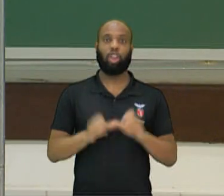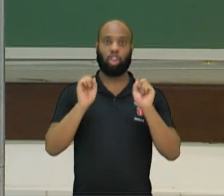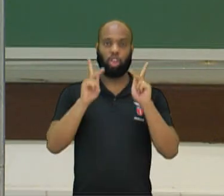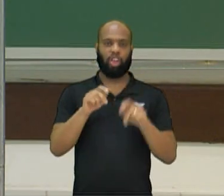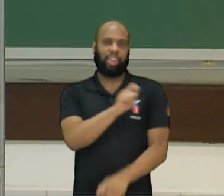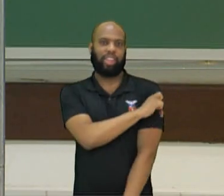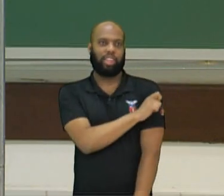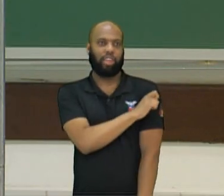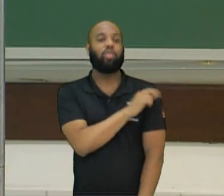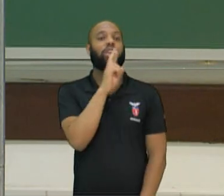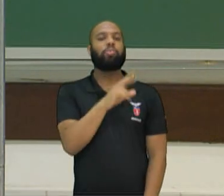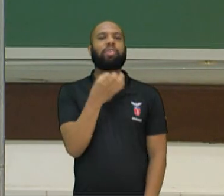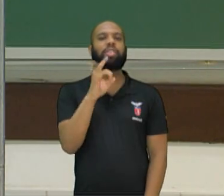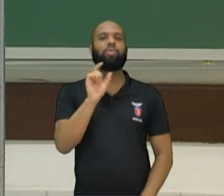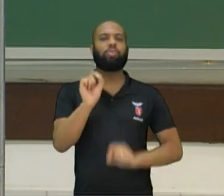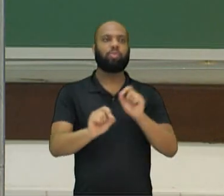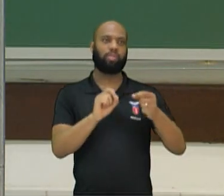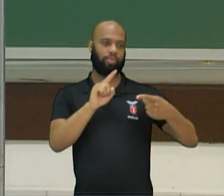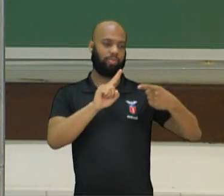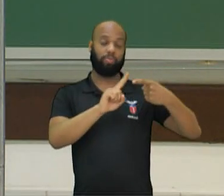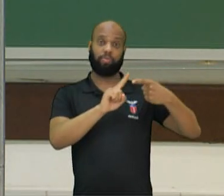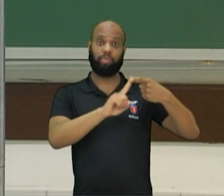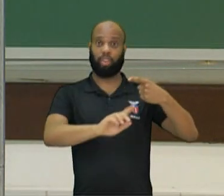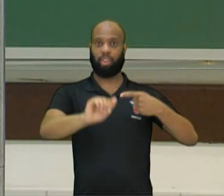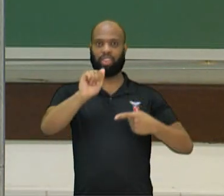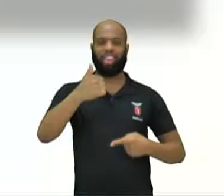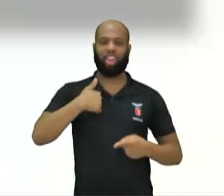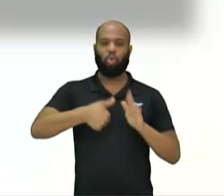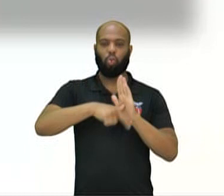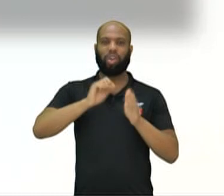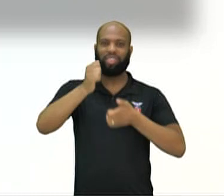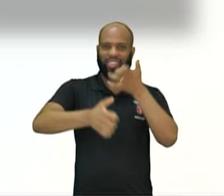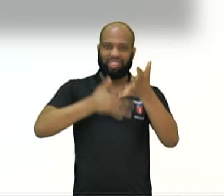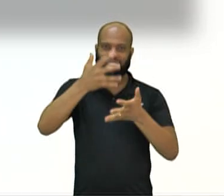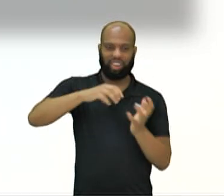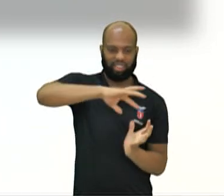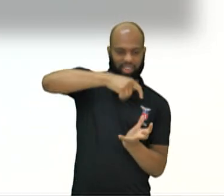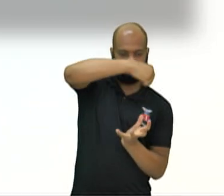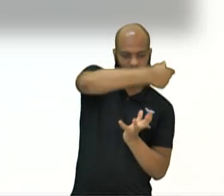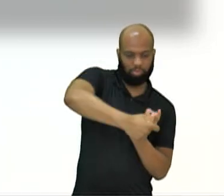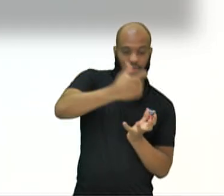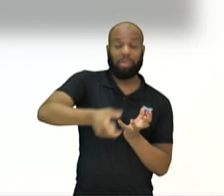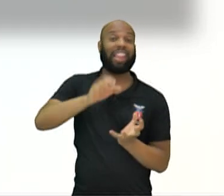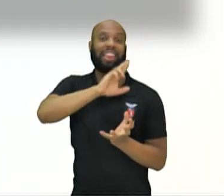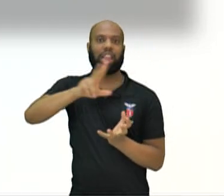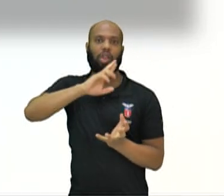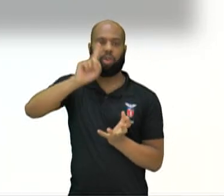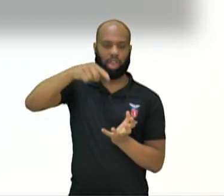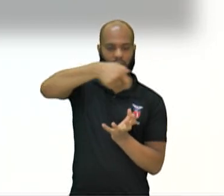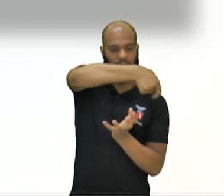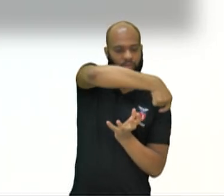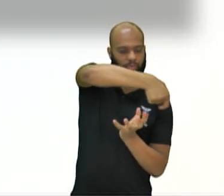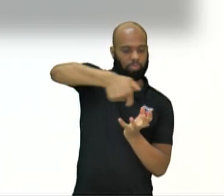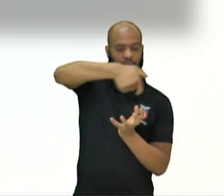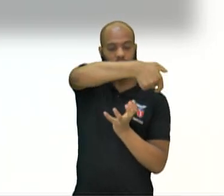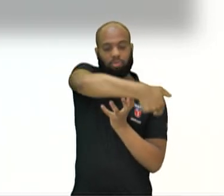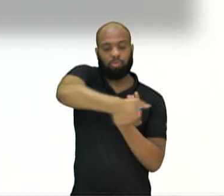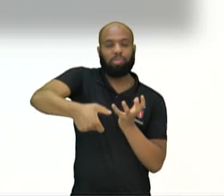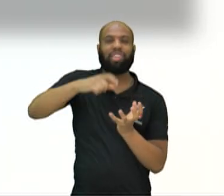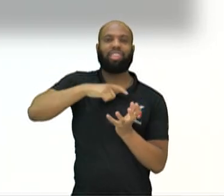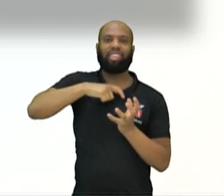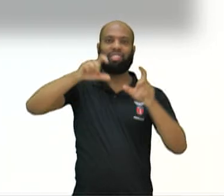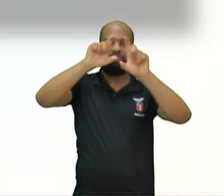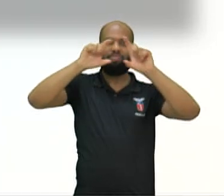Muito bem, estudante. A resposta certa é a letra A, tropical. O tipo climático localizado entre trópicos de Câncer e